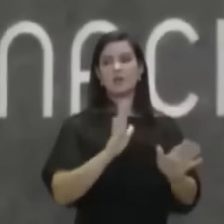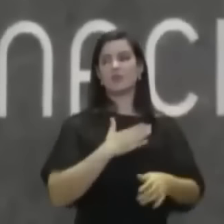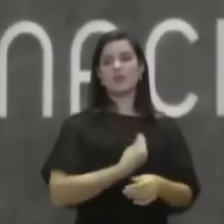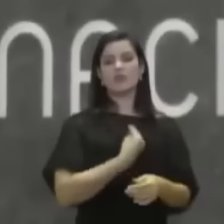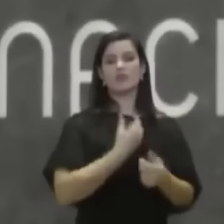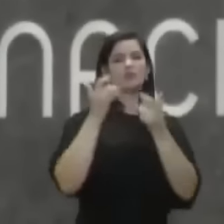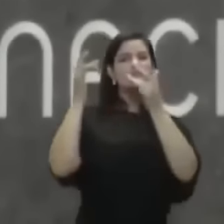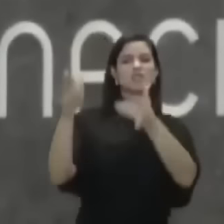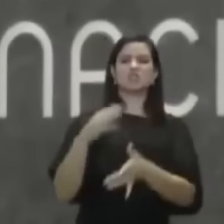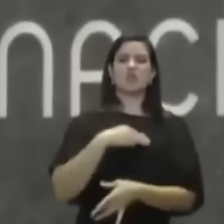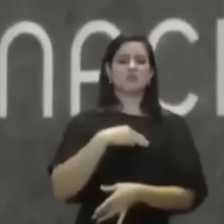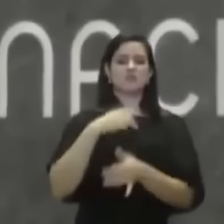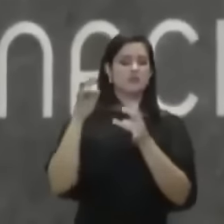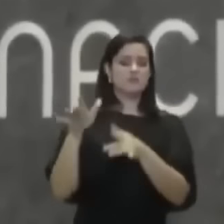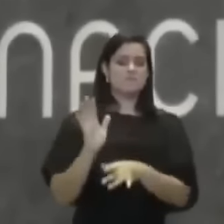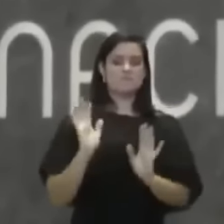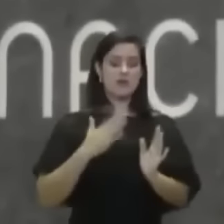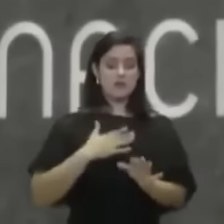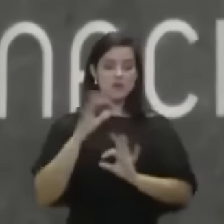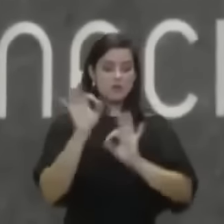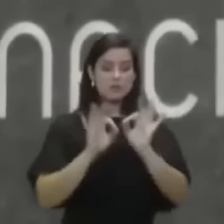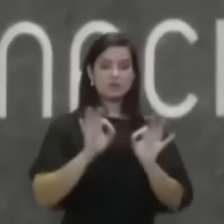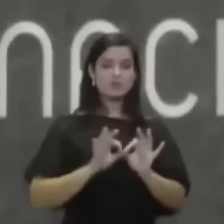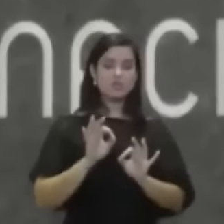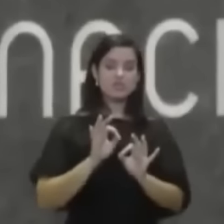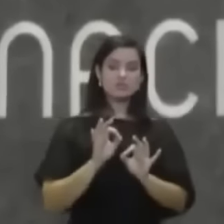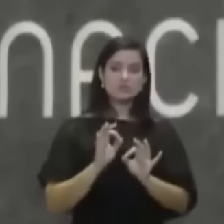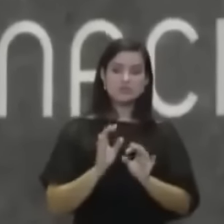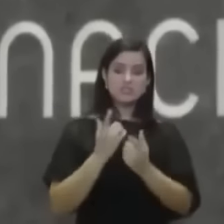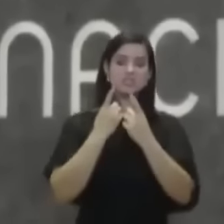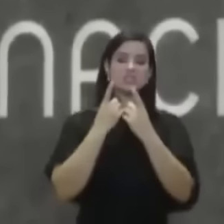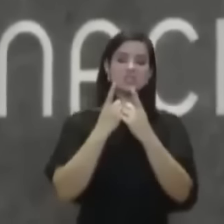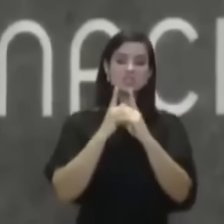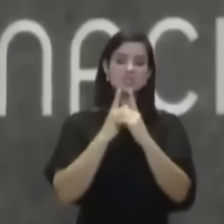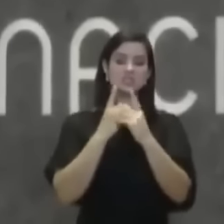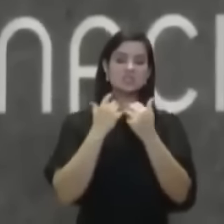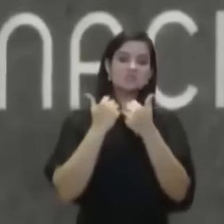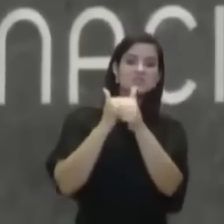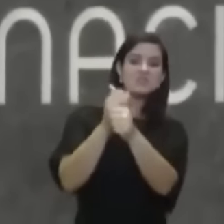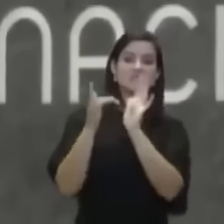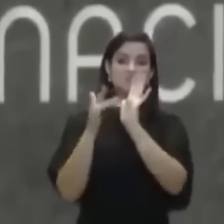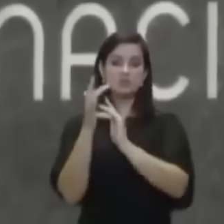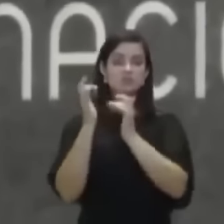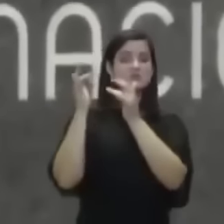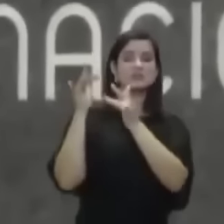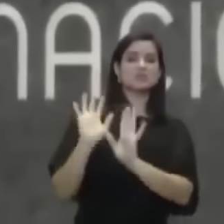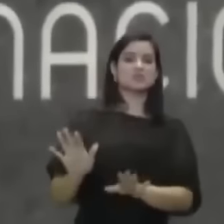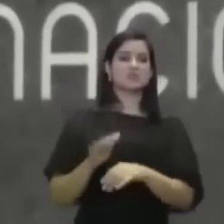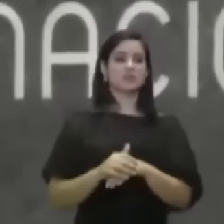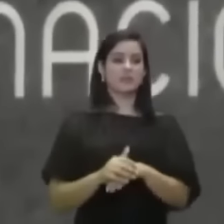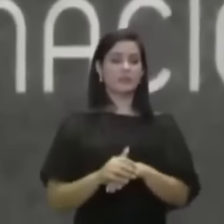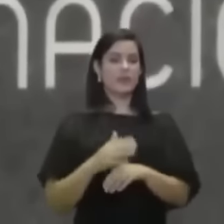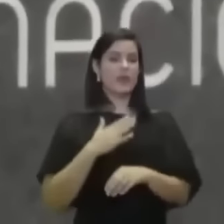o ministério, acabou meu projeto de ser um seguidor de Cristo, eu estou deixando de lado o meu ministério, o meu trabalho, o meu